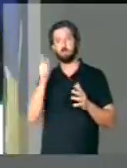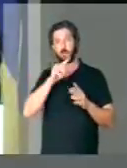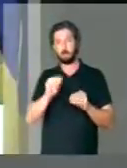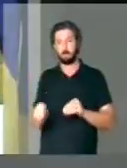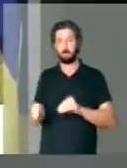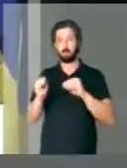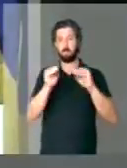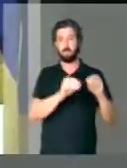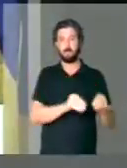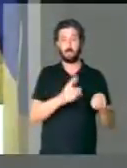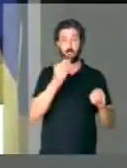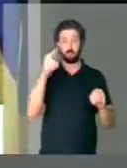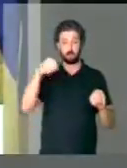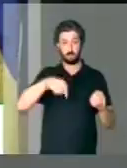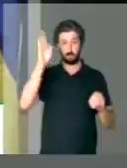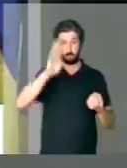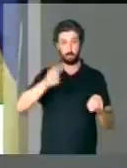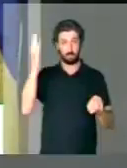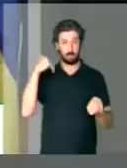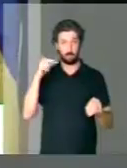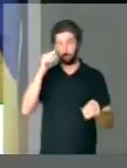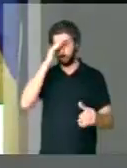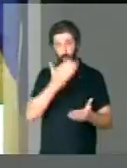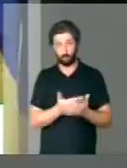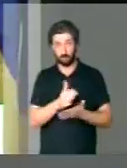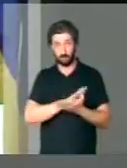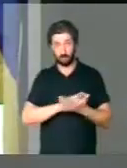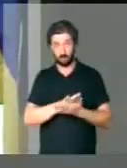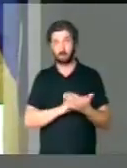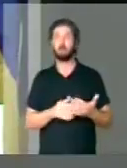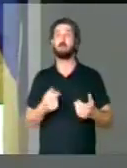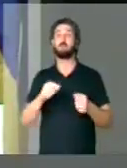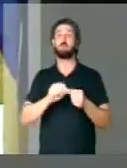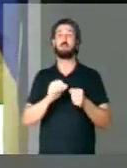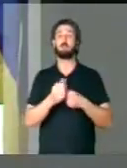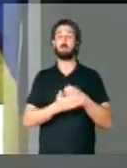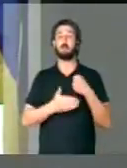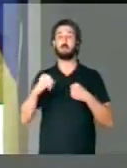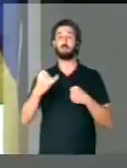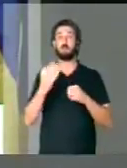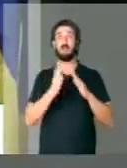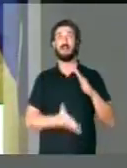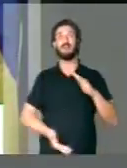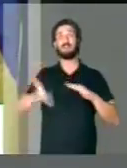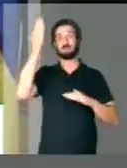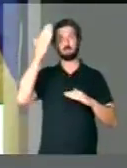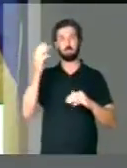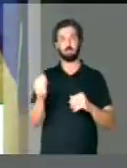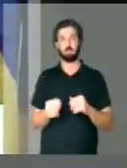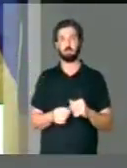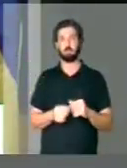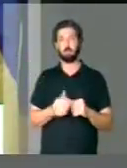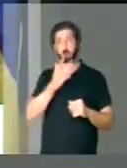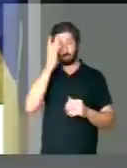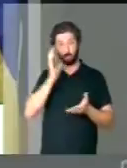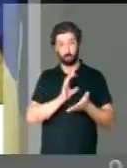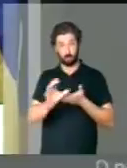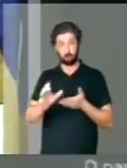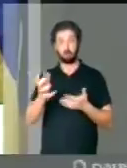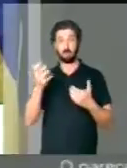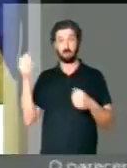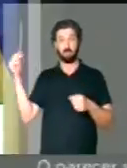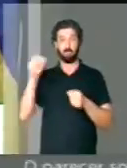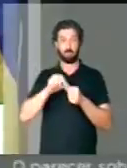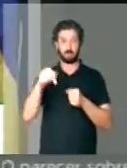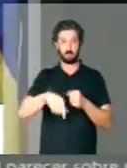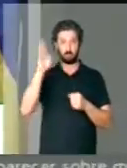migrar capital para o Brasil que não tinha credibilidade, tinha que jogar uma taxa básica de juros lá em cima. Aí o investidor vinha aplicar no